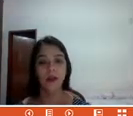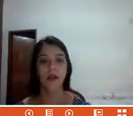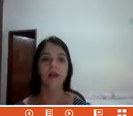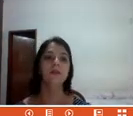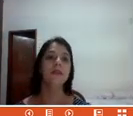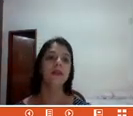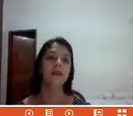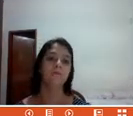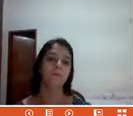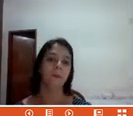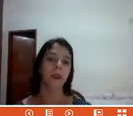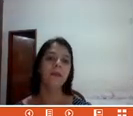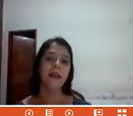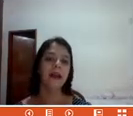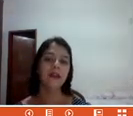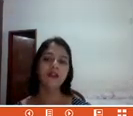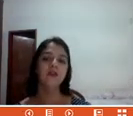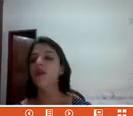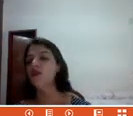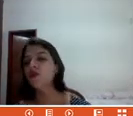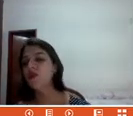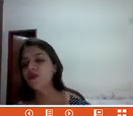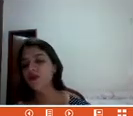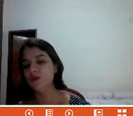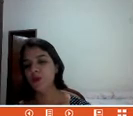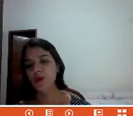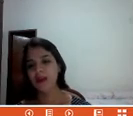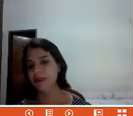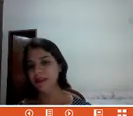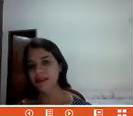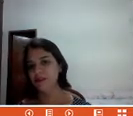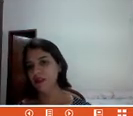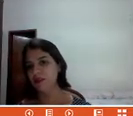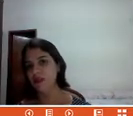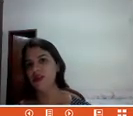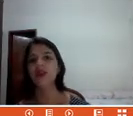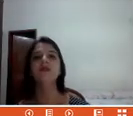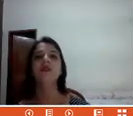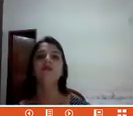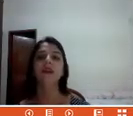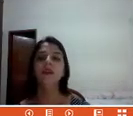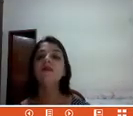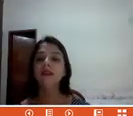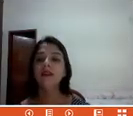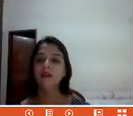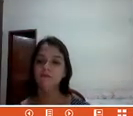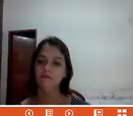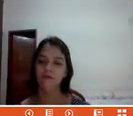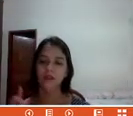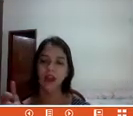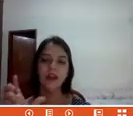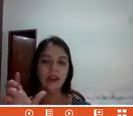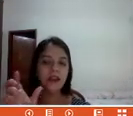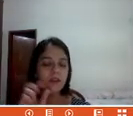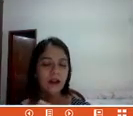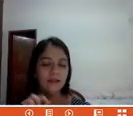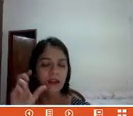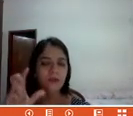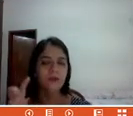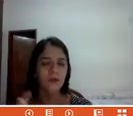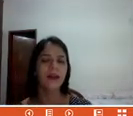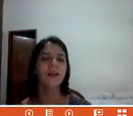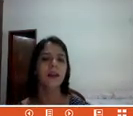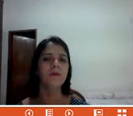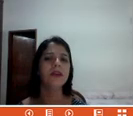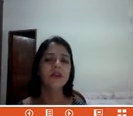governamental. Então, assim, eu até acredito que em todos os programas que são transmitidos deveriam sim ter aquele